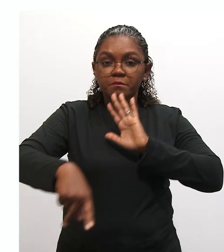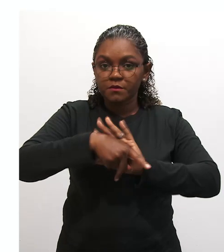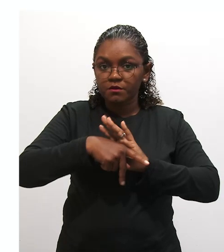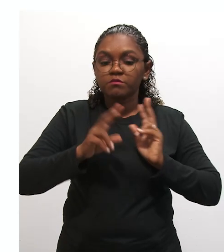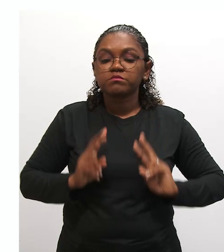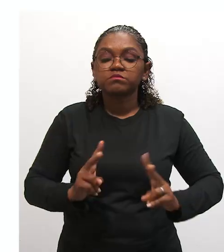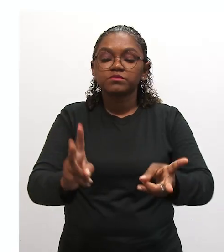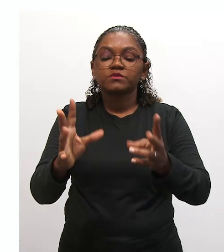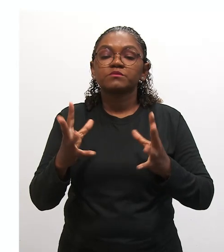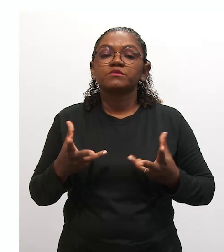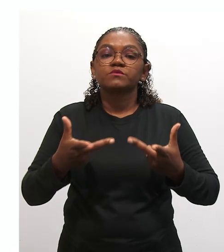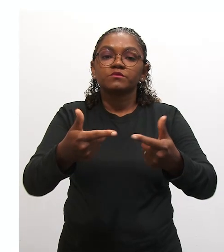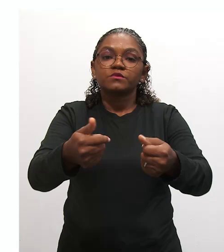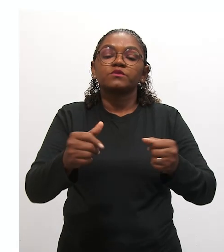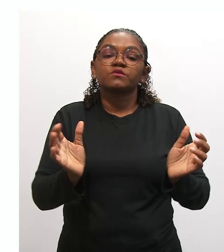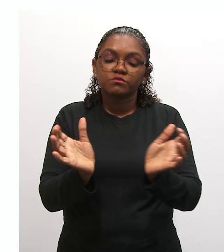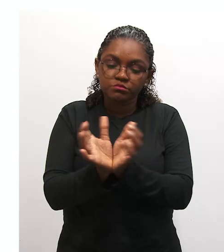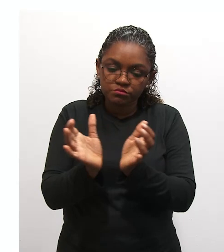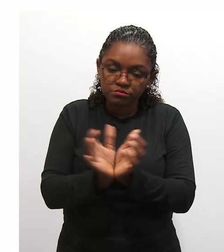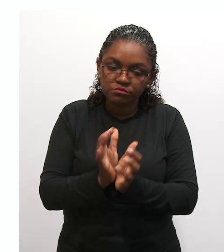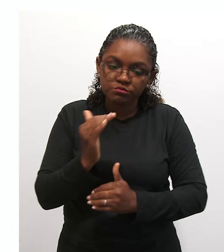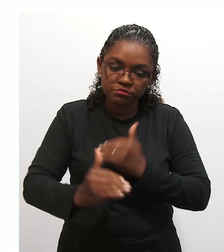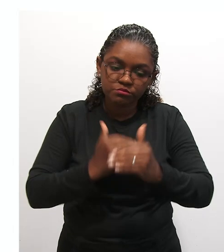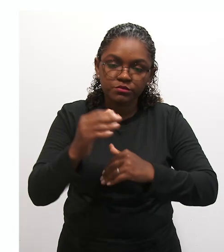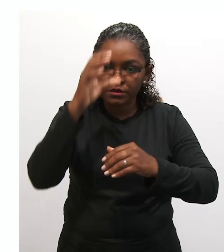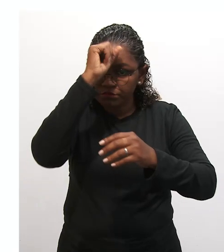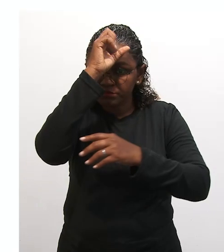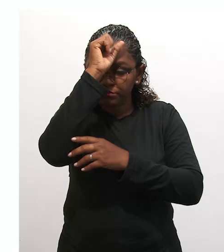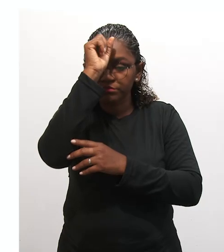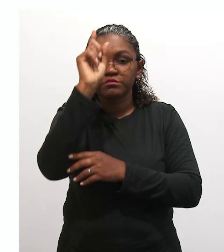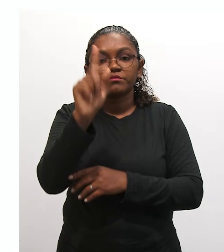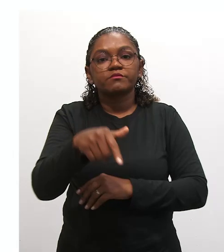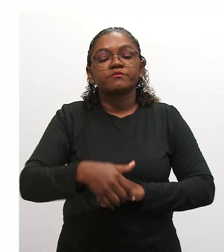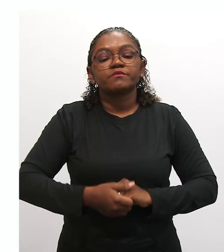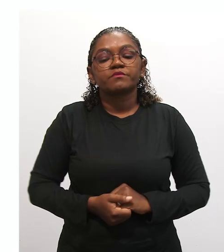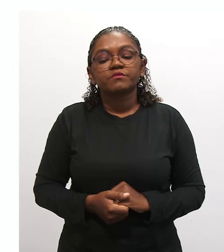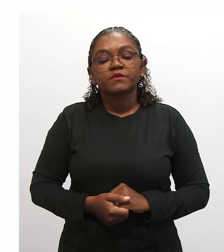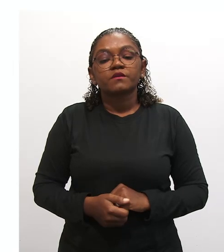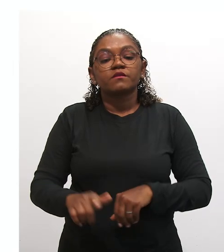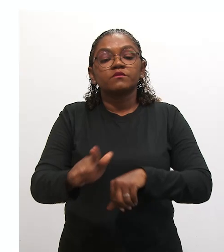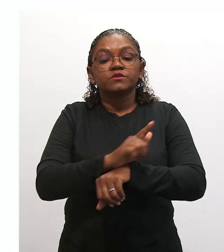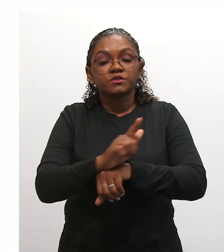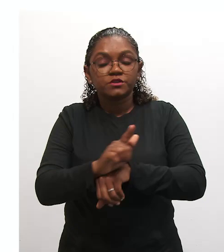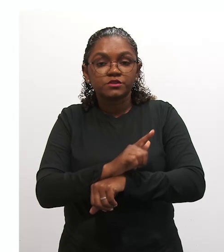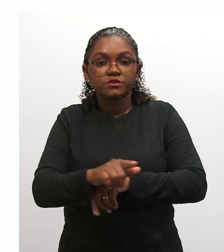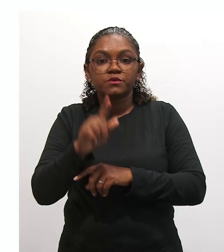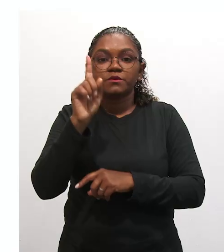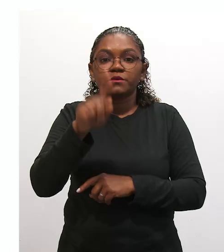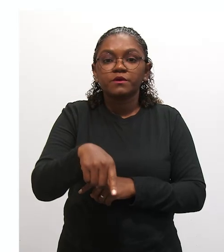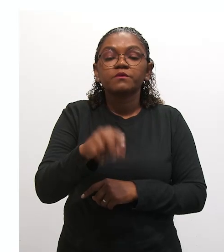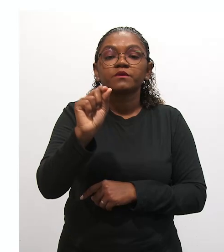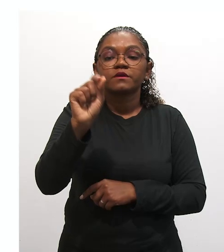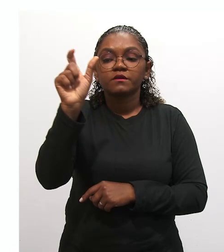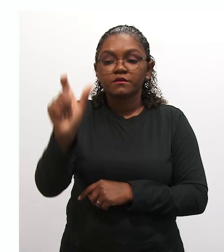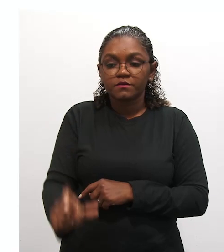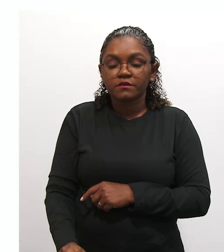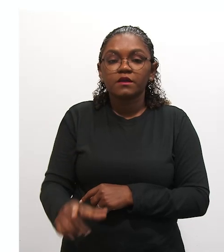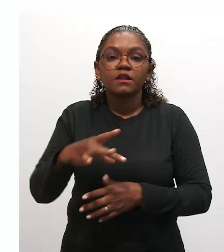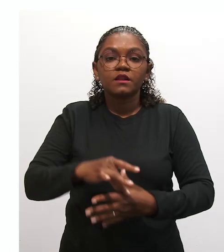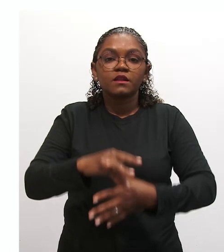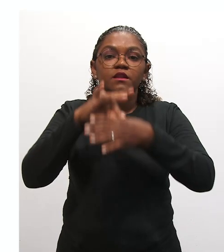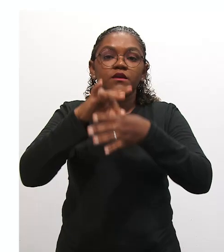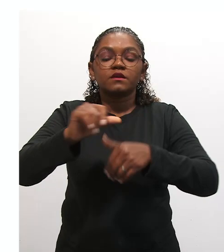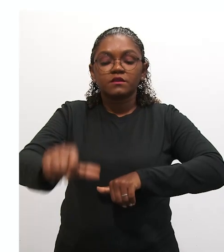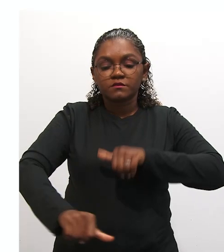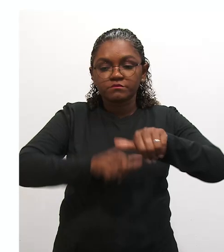de melhoria contínua, construção coletiva do conhecimento. Esse gestor da EAD nada mais é do que um